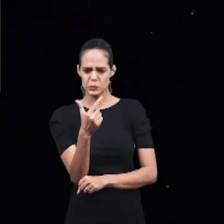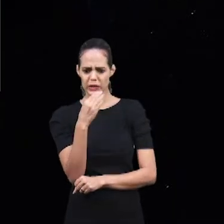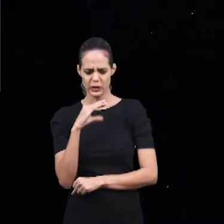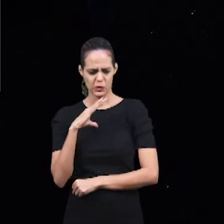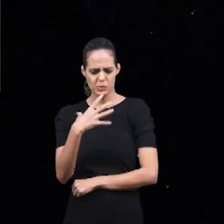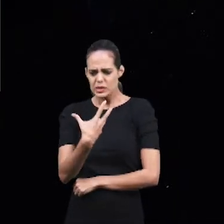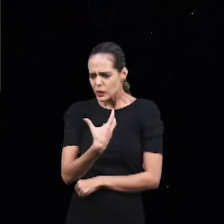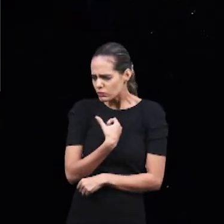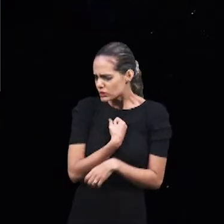E aí